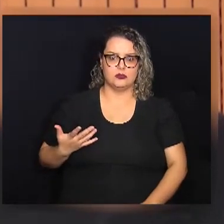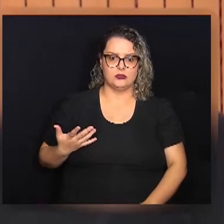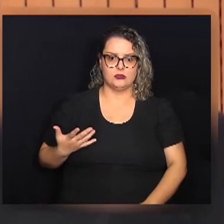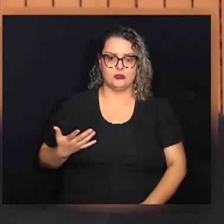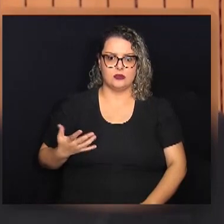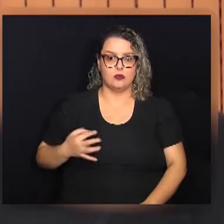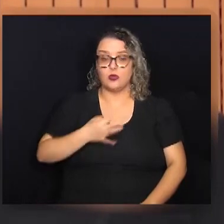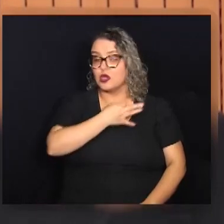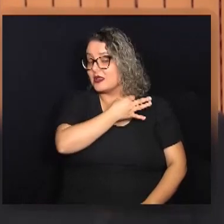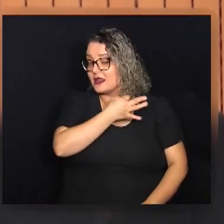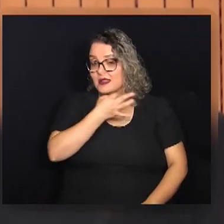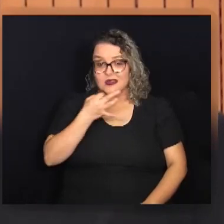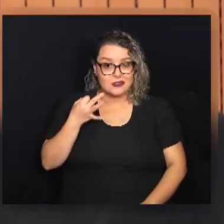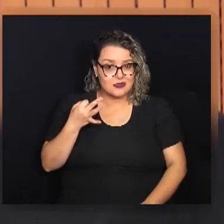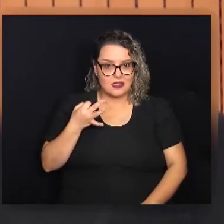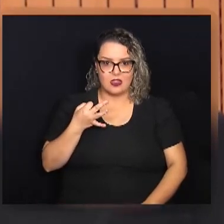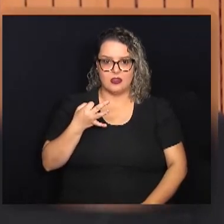Por excelência.